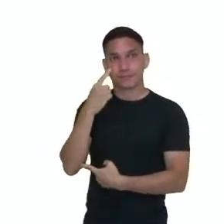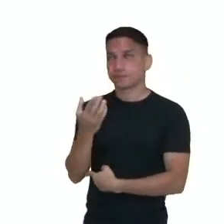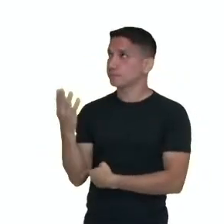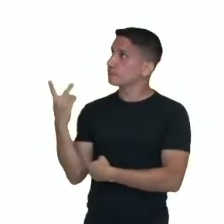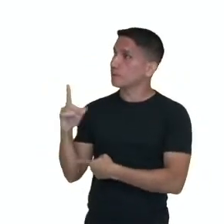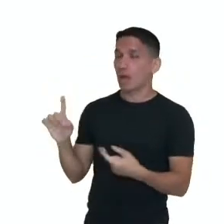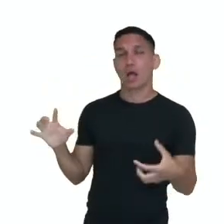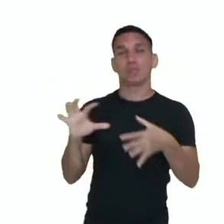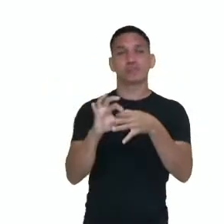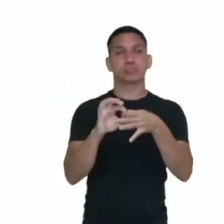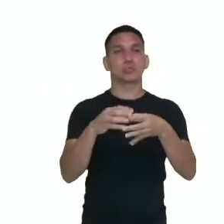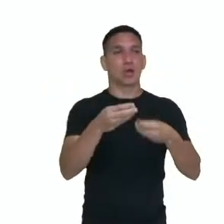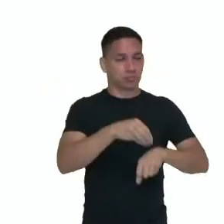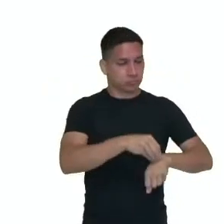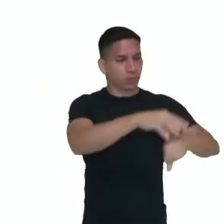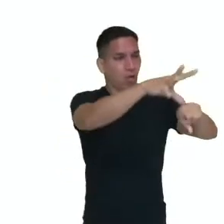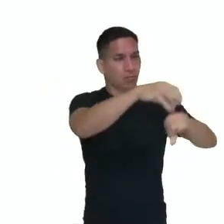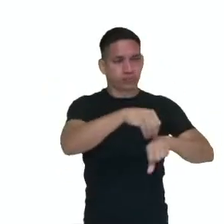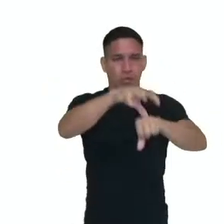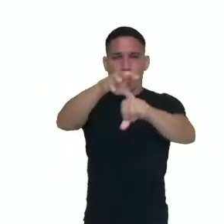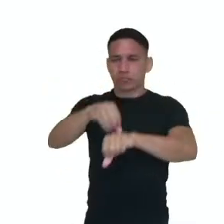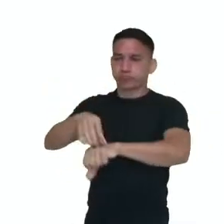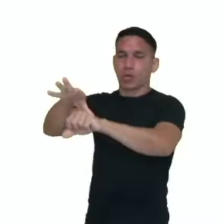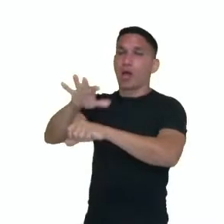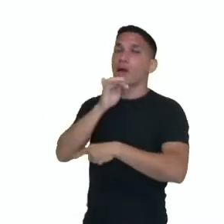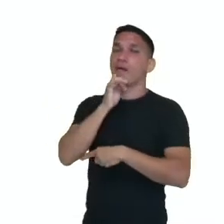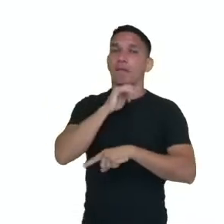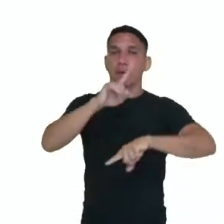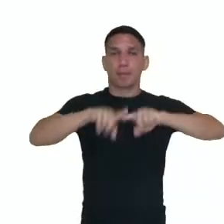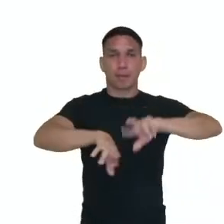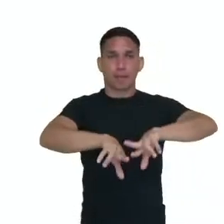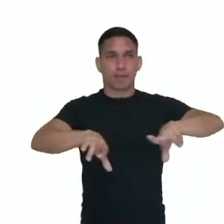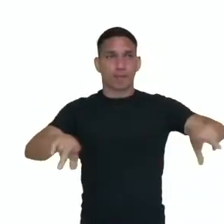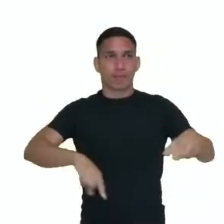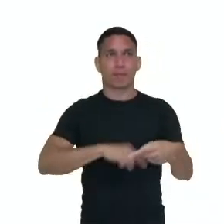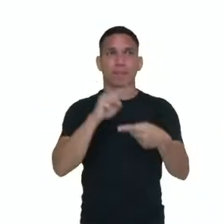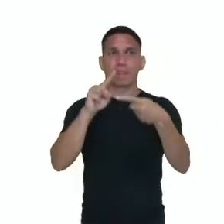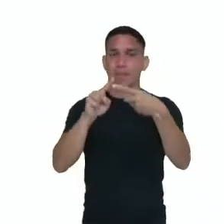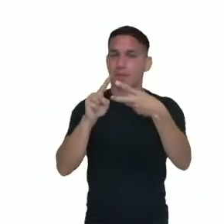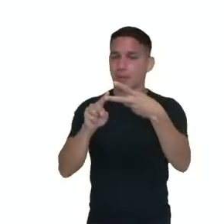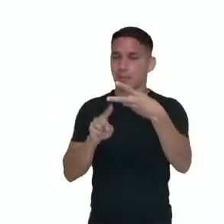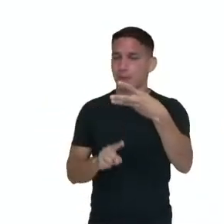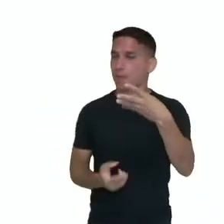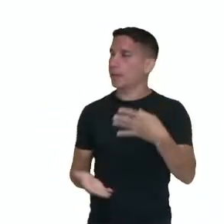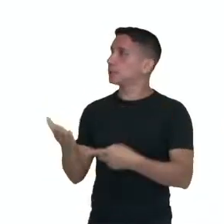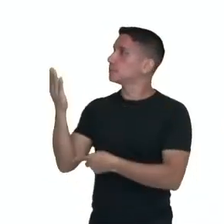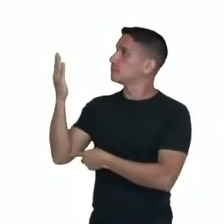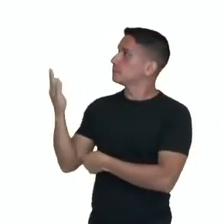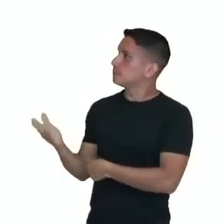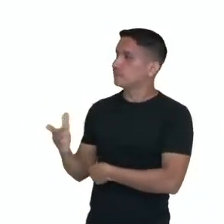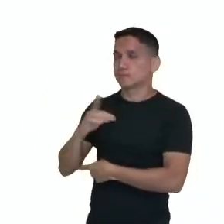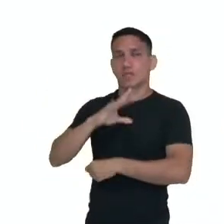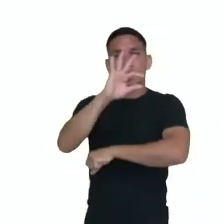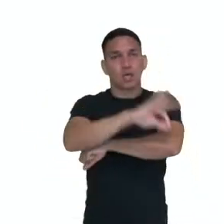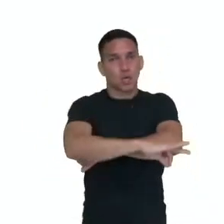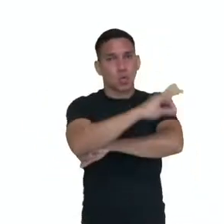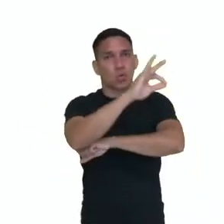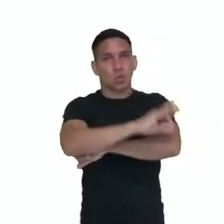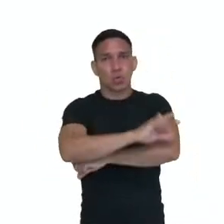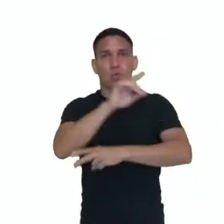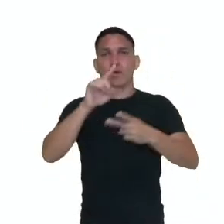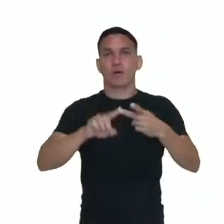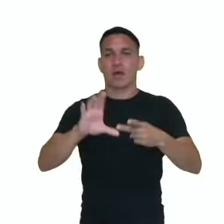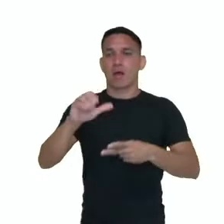de exportações, de produtos aí primários, como por exemplo, temos aí exploração do petróleo, temos a exploração do